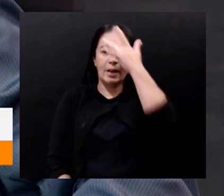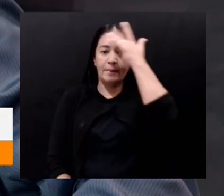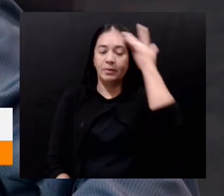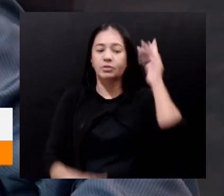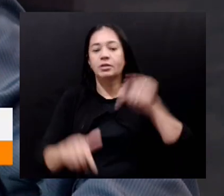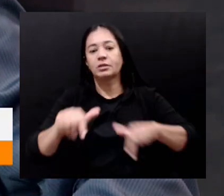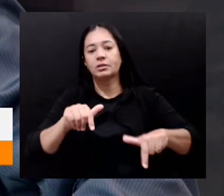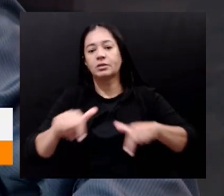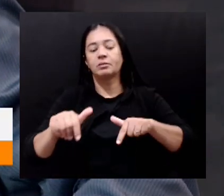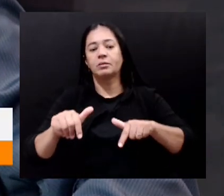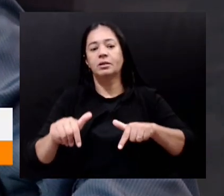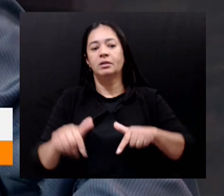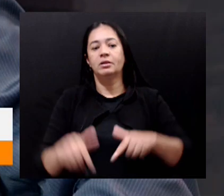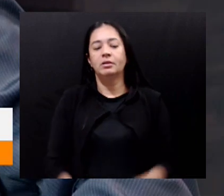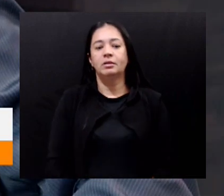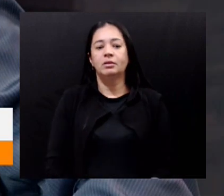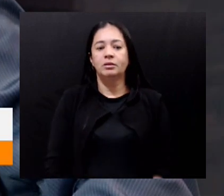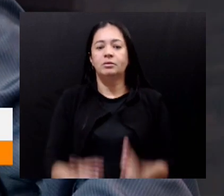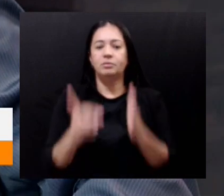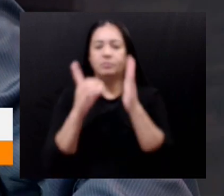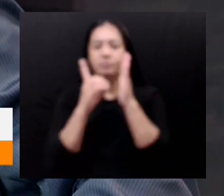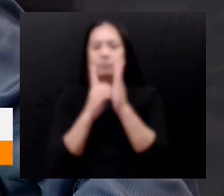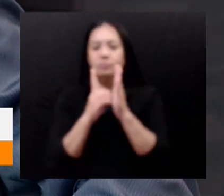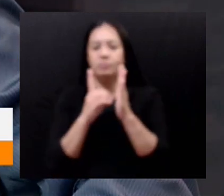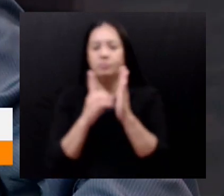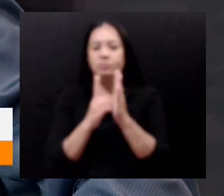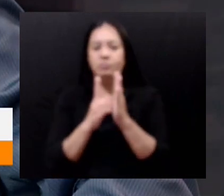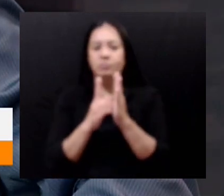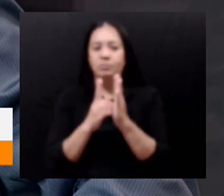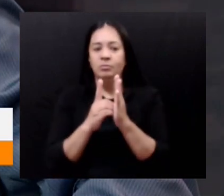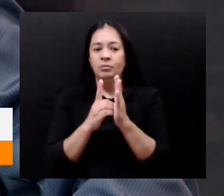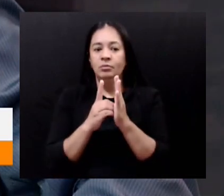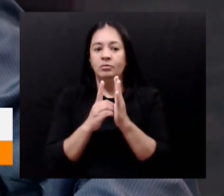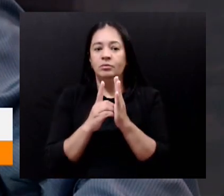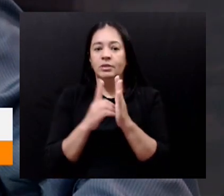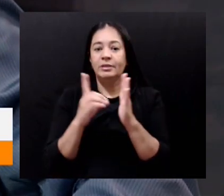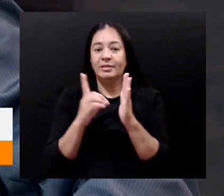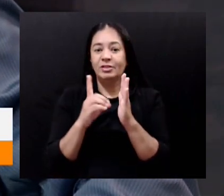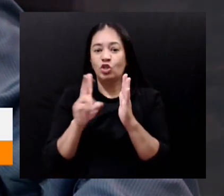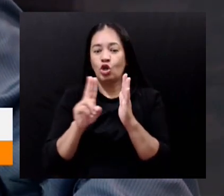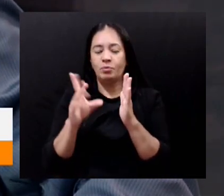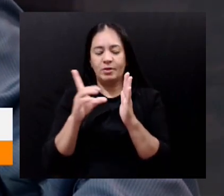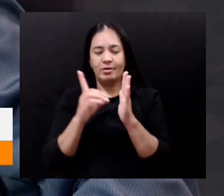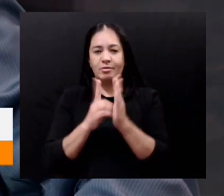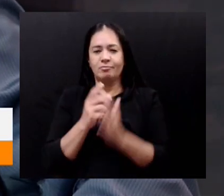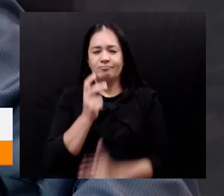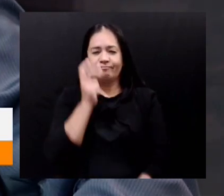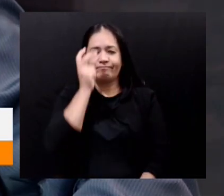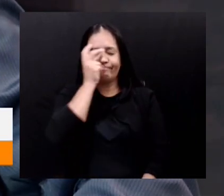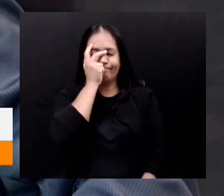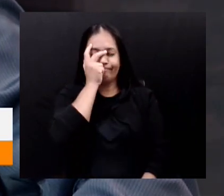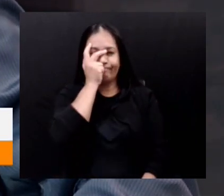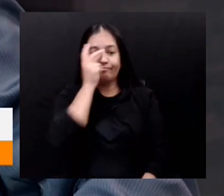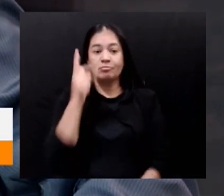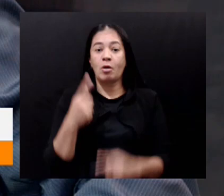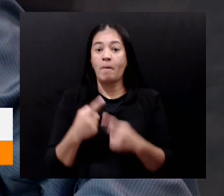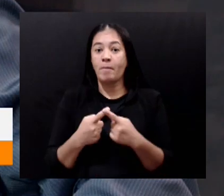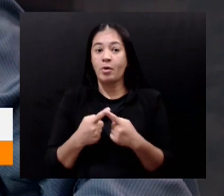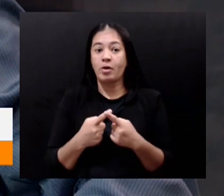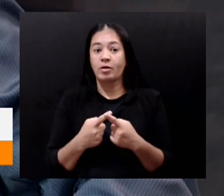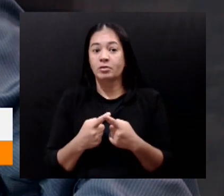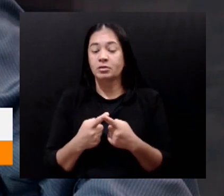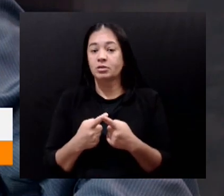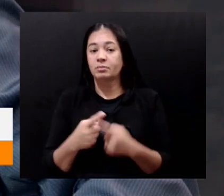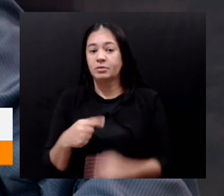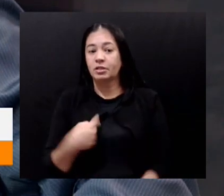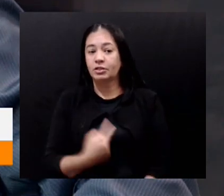esse decreto chamado decreto da vergonha, para que quem queira ouvir, porque para nós italianos é uma vergonha a